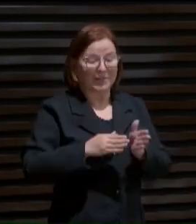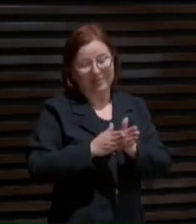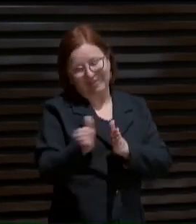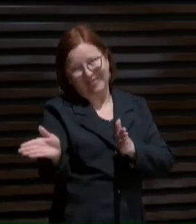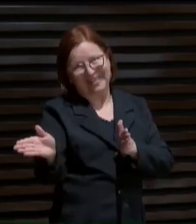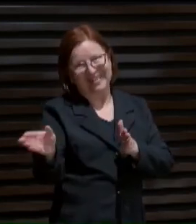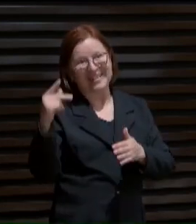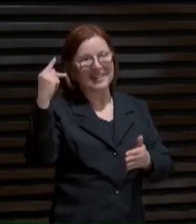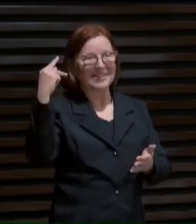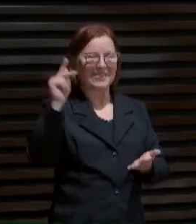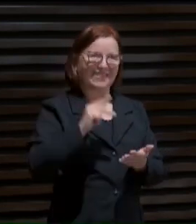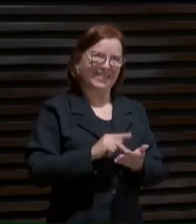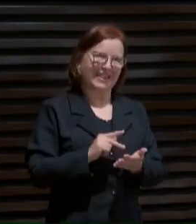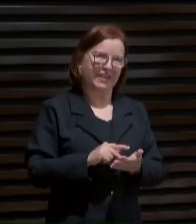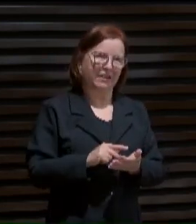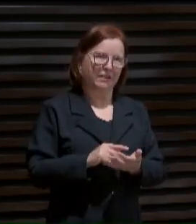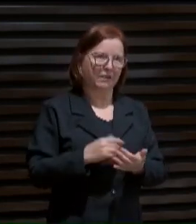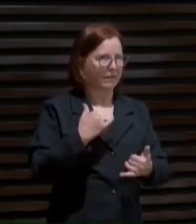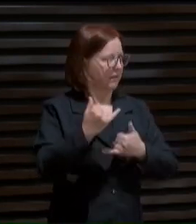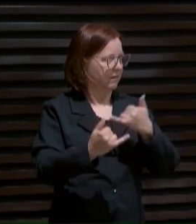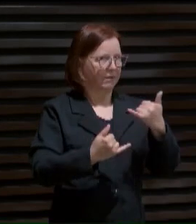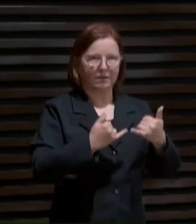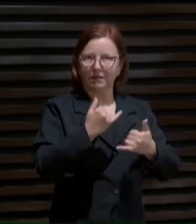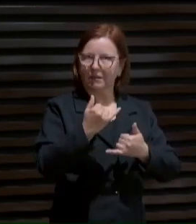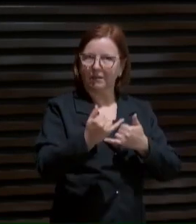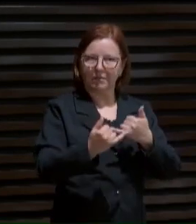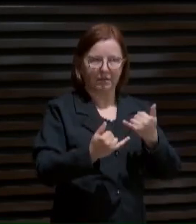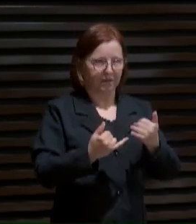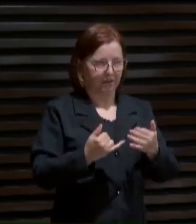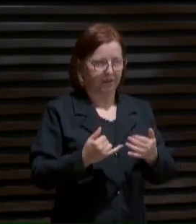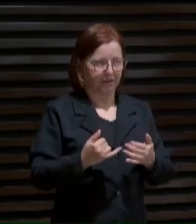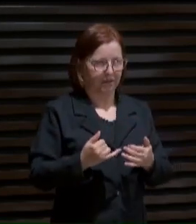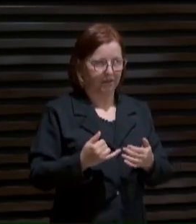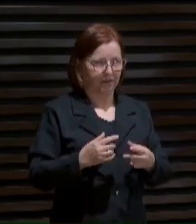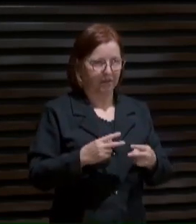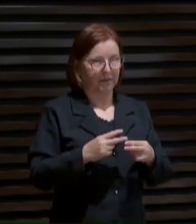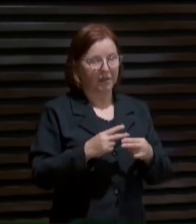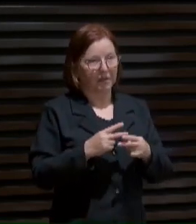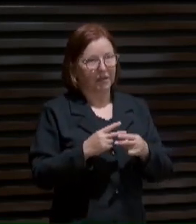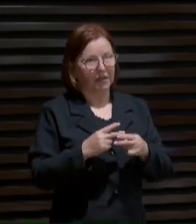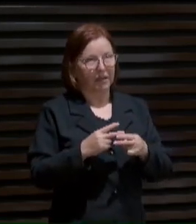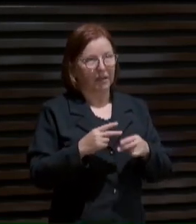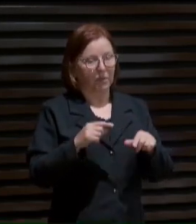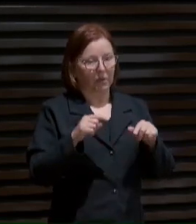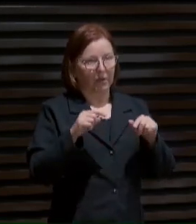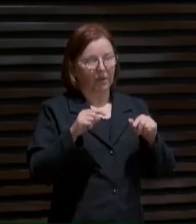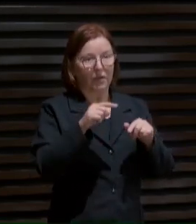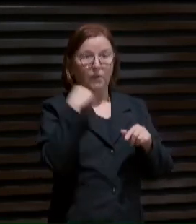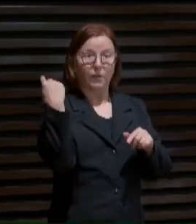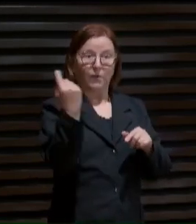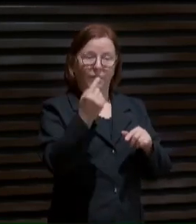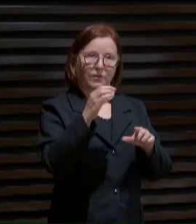Evangelho não é brincadeira o que nós fazemos todos os domingos juntos aqui